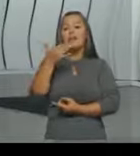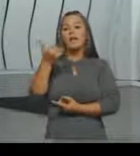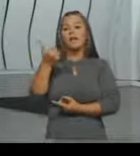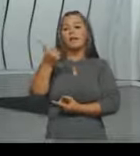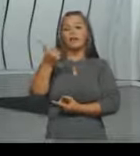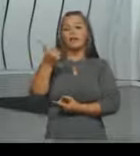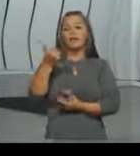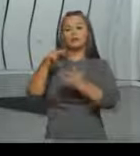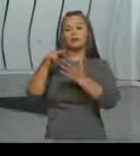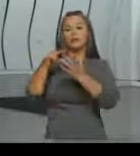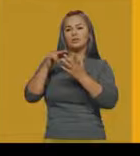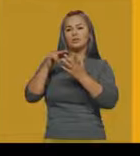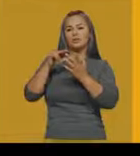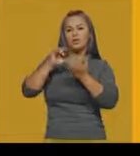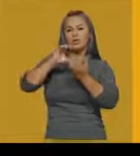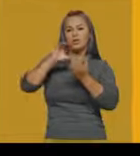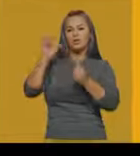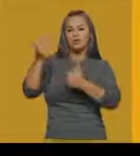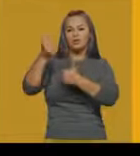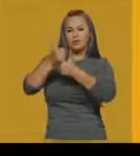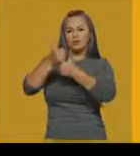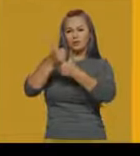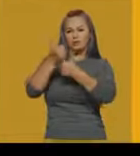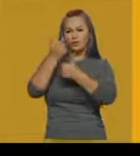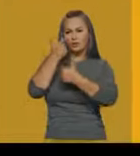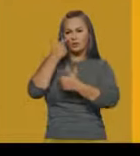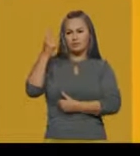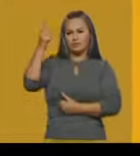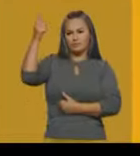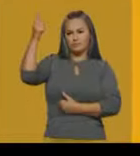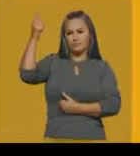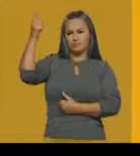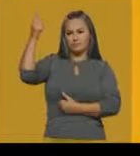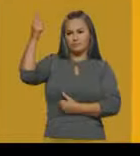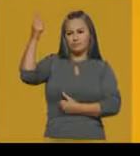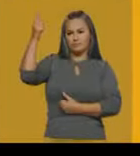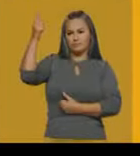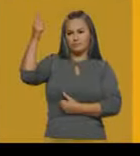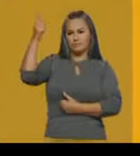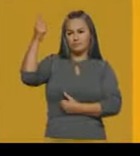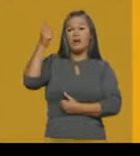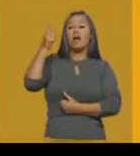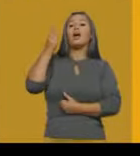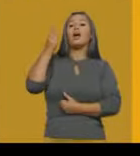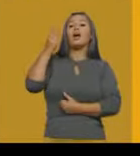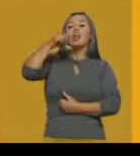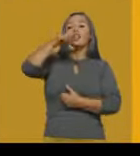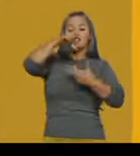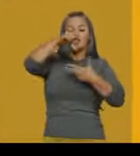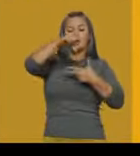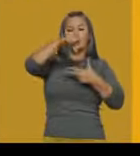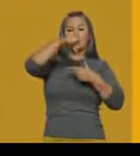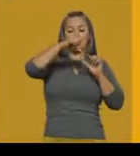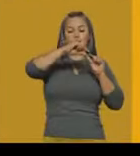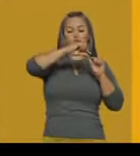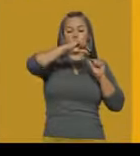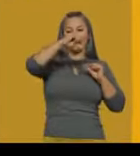Então, estou escrevendo a mesma coisa, só que eu tirei o radiano. Eu já sei que está em radiano. 90 graus para radiano.